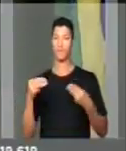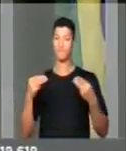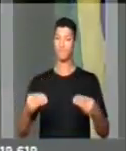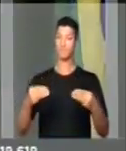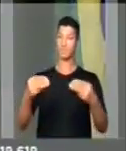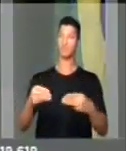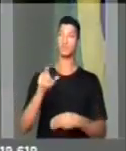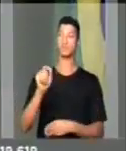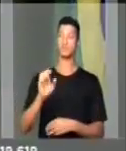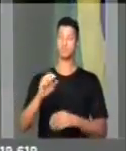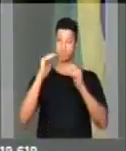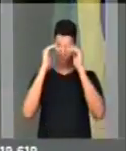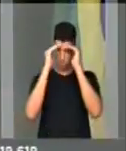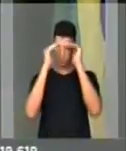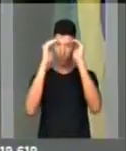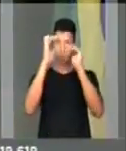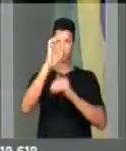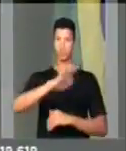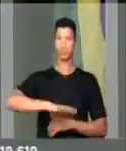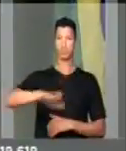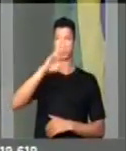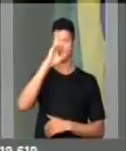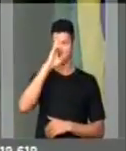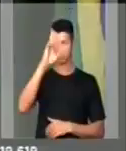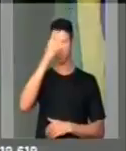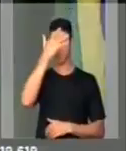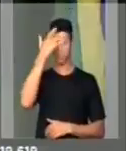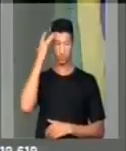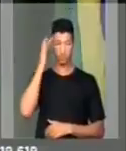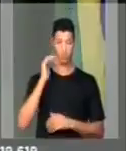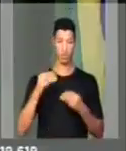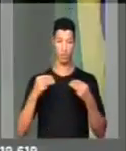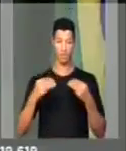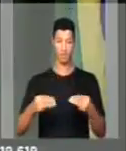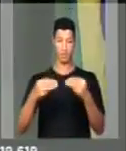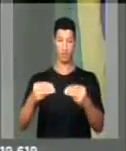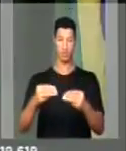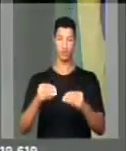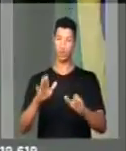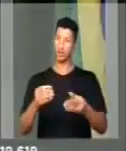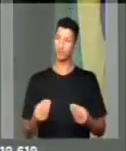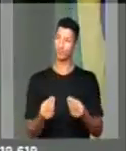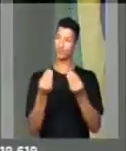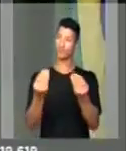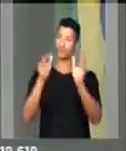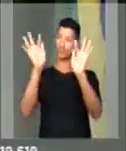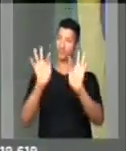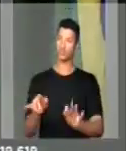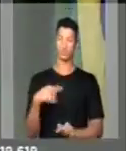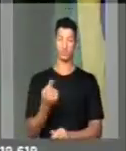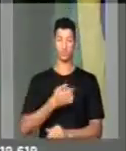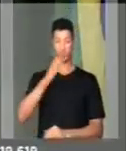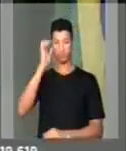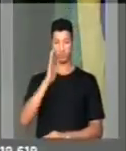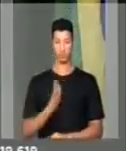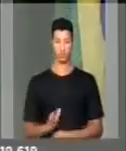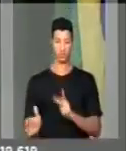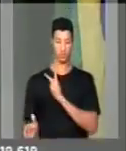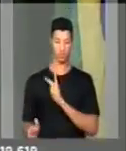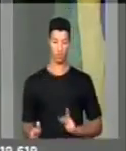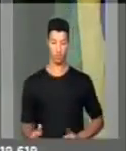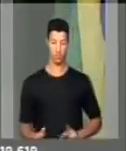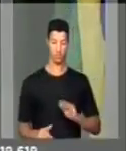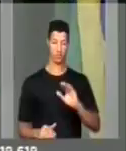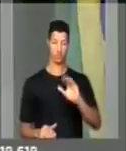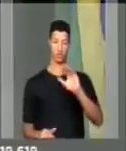ministros que respeitam as pessoas, ministros que dão orgulho para o nosso país, presidente da